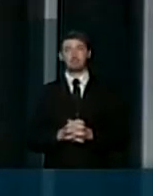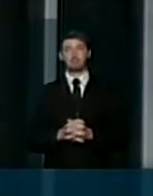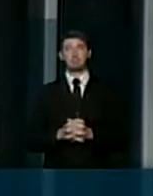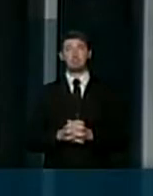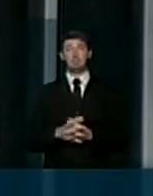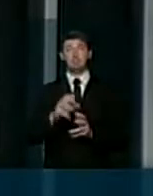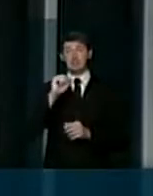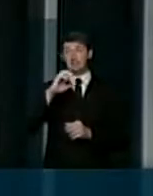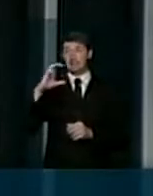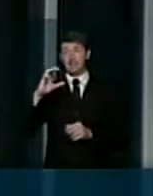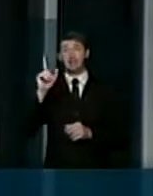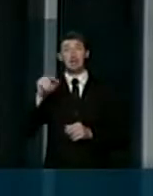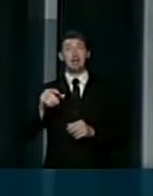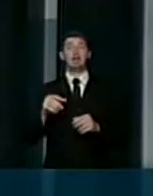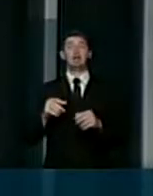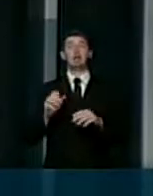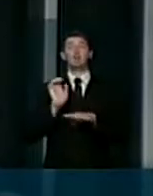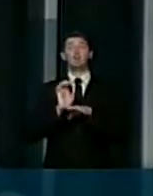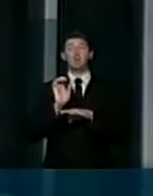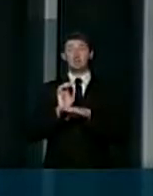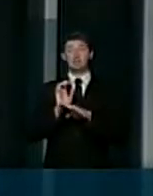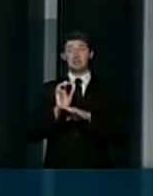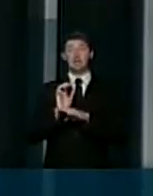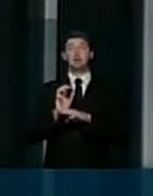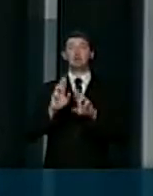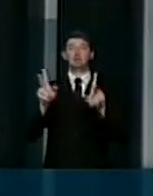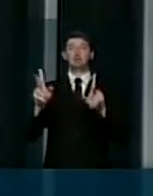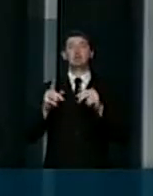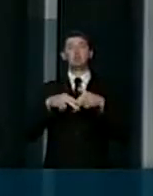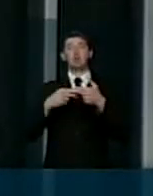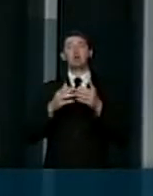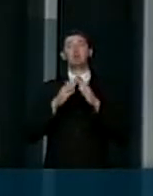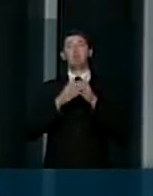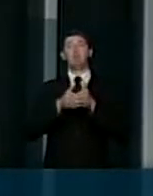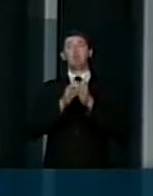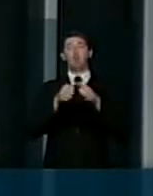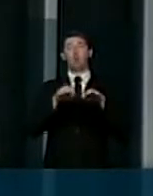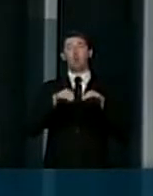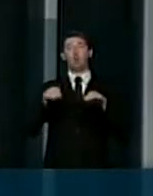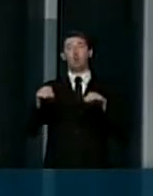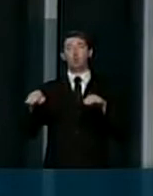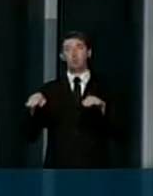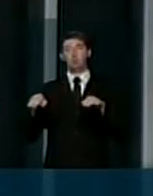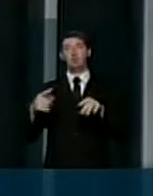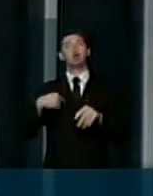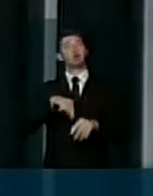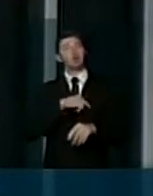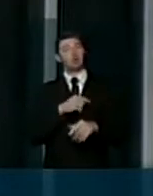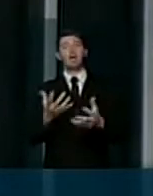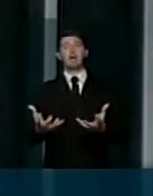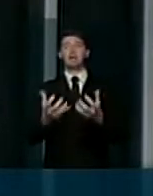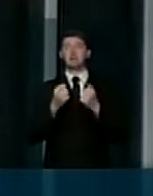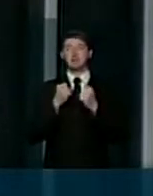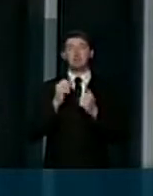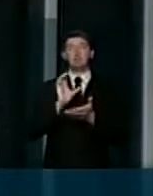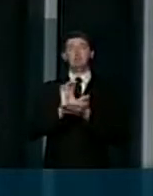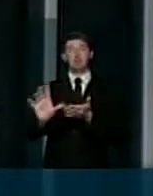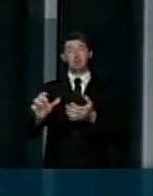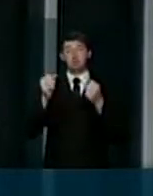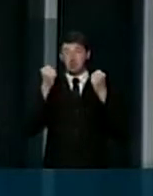Santa Catarina é um estado diferenciado na questão portuária, é bom que se diga isso. Nós recebemos investimentos muito